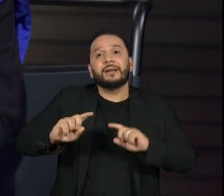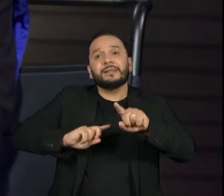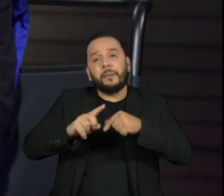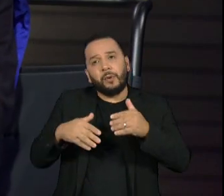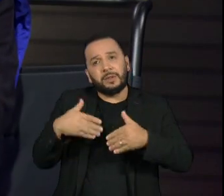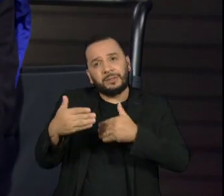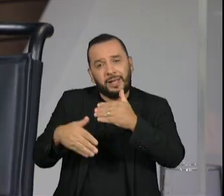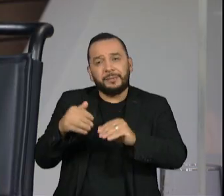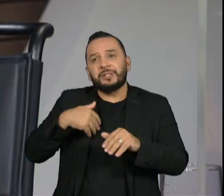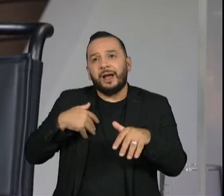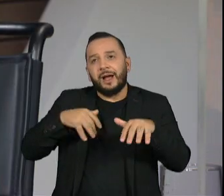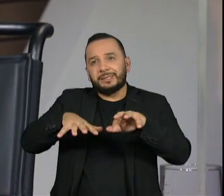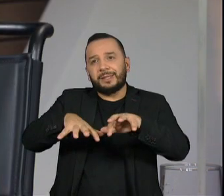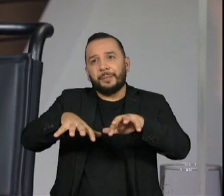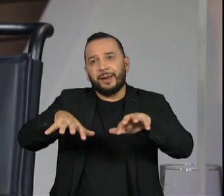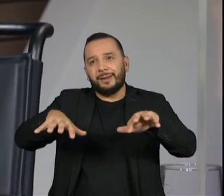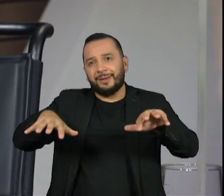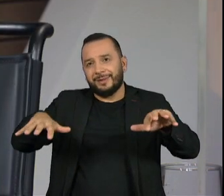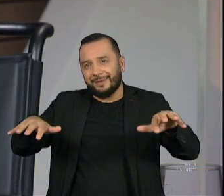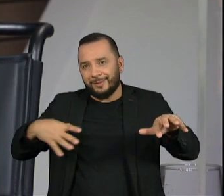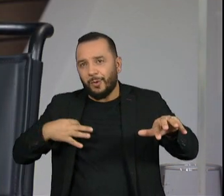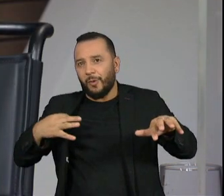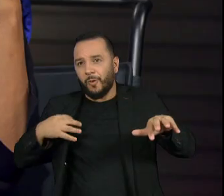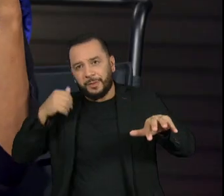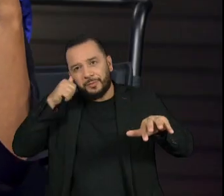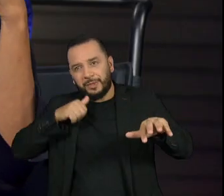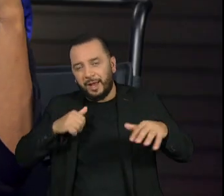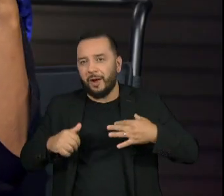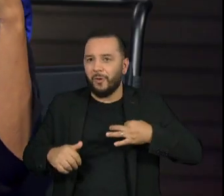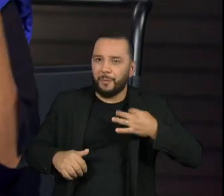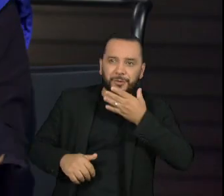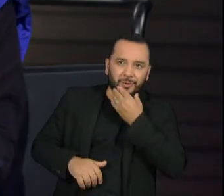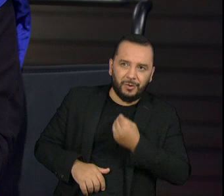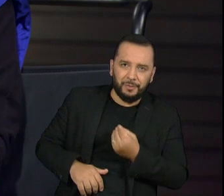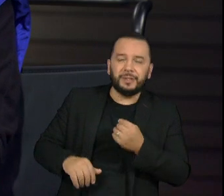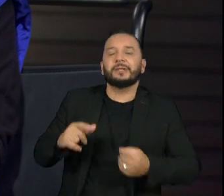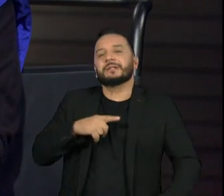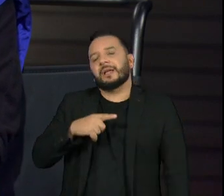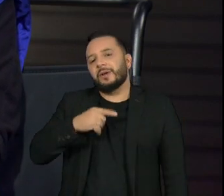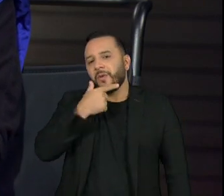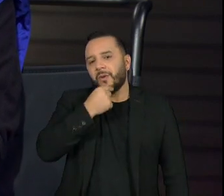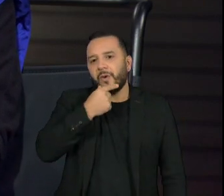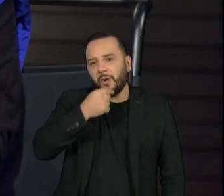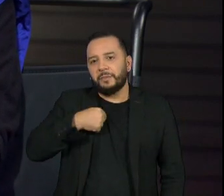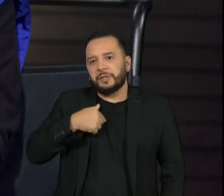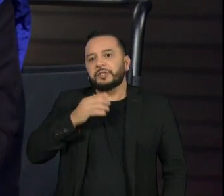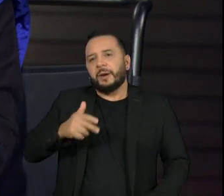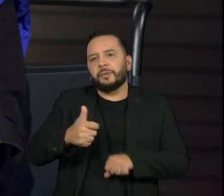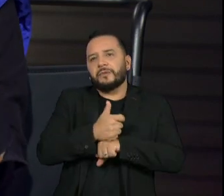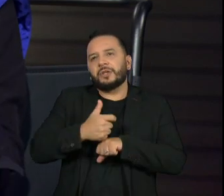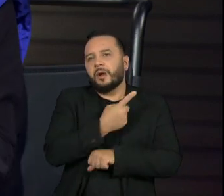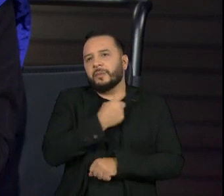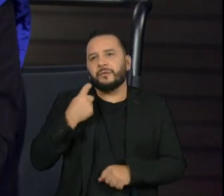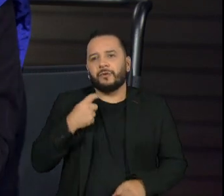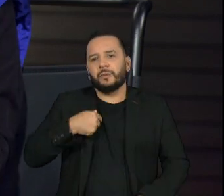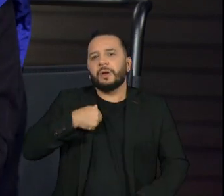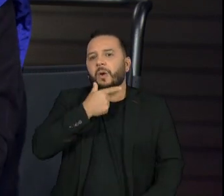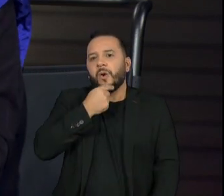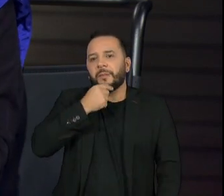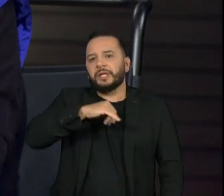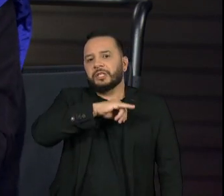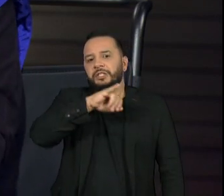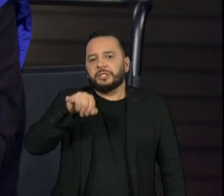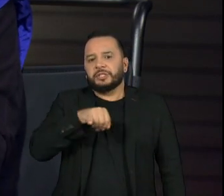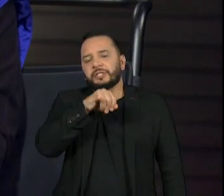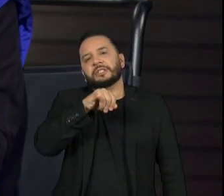lembro uma coisa que um grande perfumista francês, que é o Jean-Claude Ellena, um dos maiores, acho, do mundo, me disse